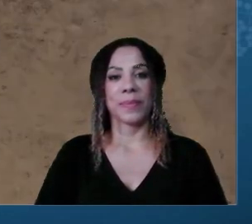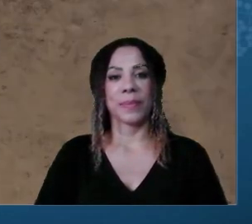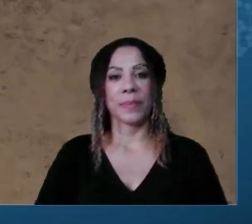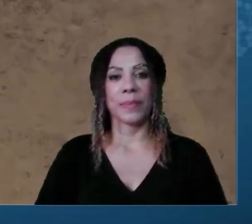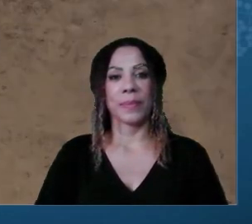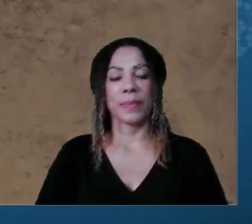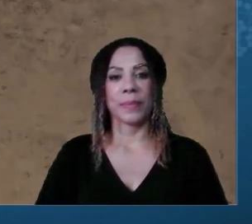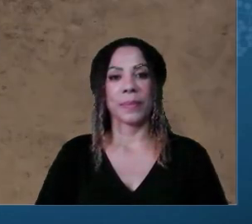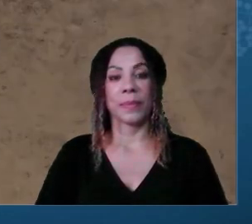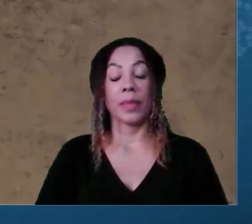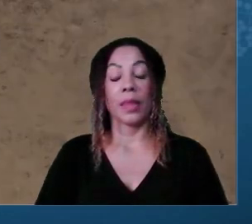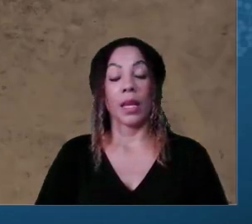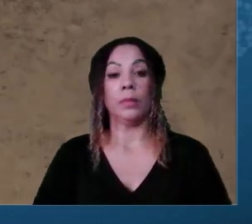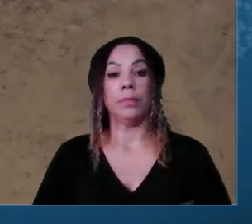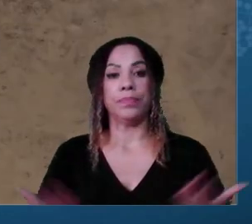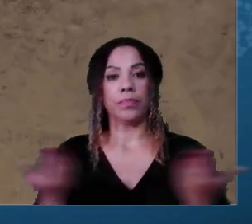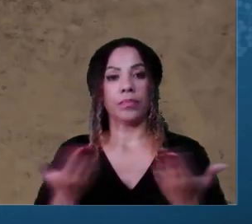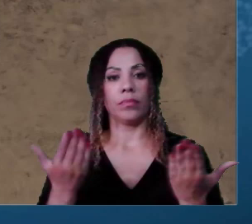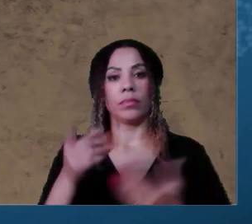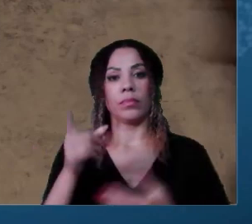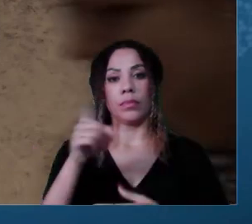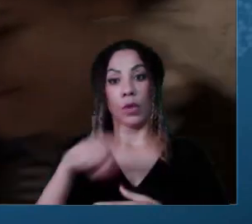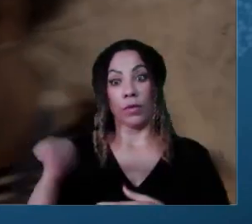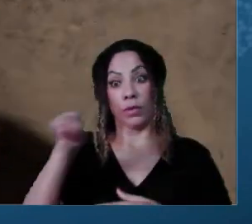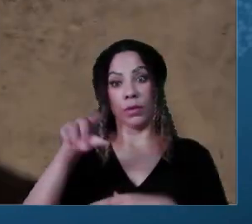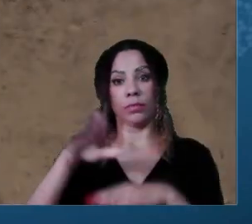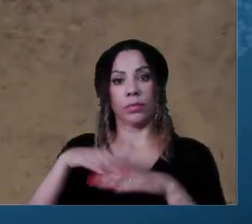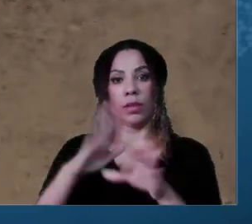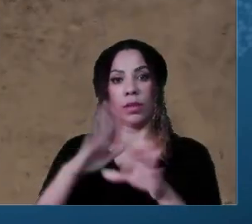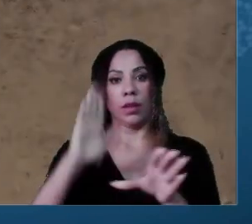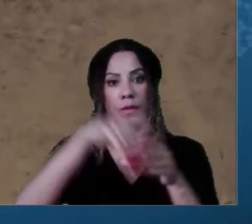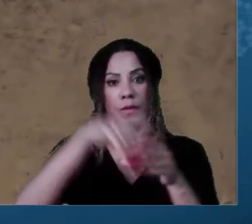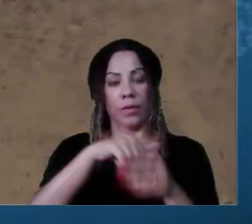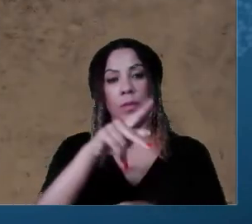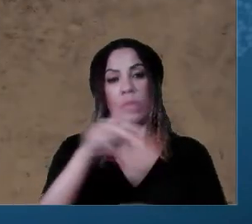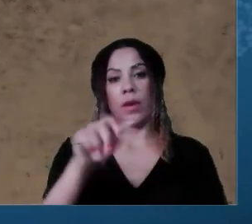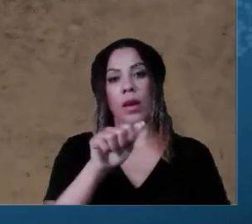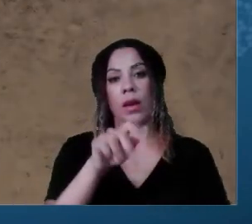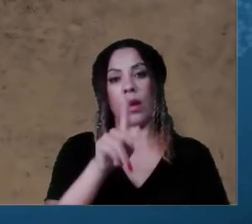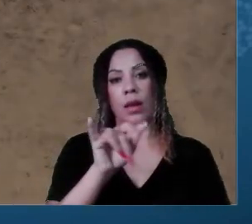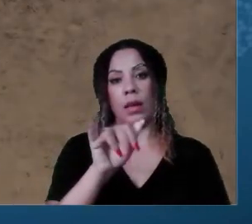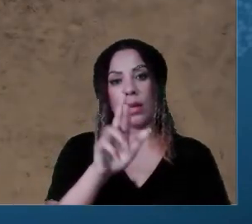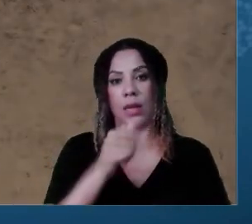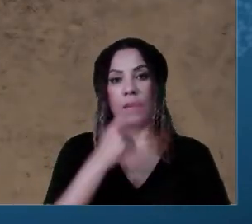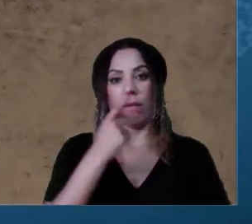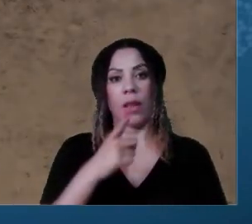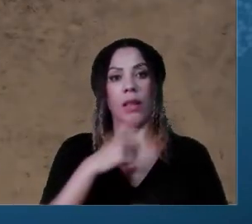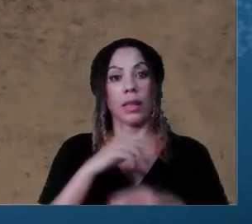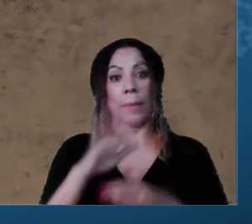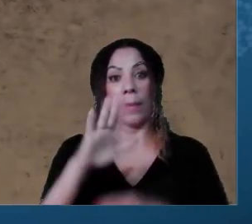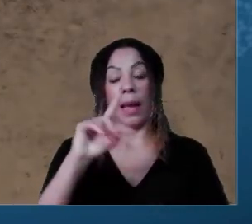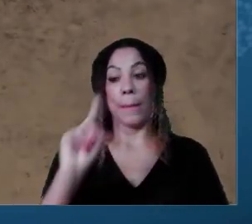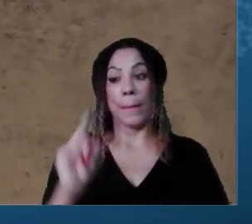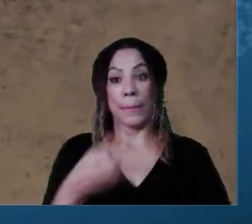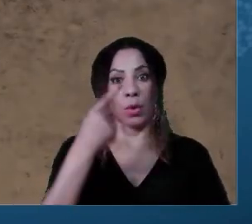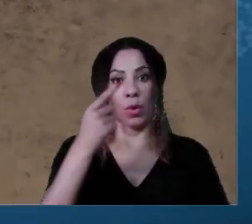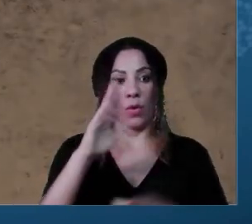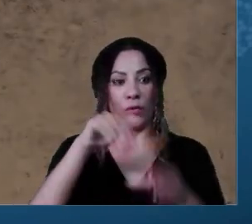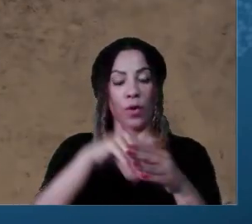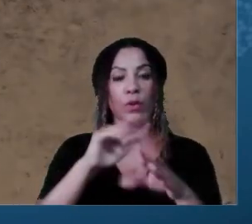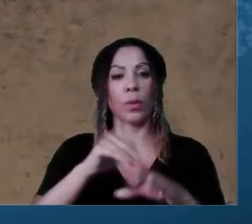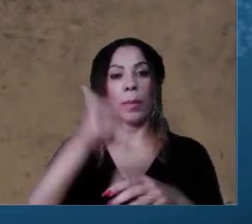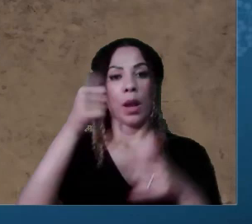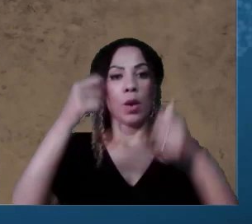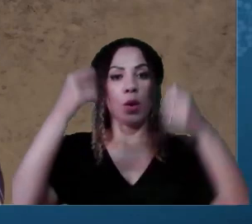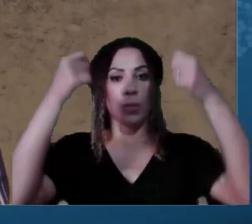E agora, vocês votaram, o professor Akira, o doutor Akira, falou que tinha mais de 1000 votos dos melhores posters. Então,